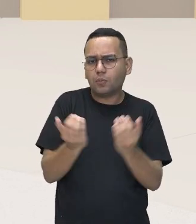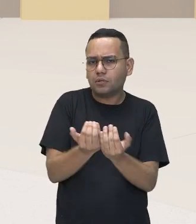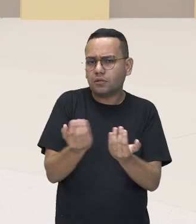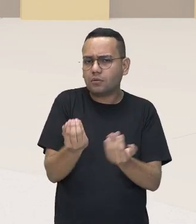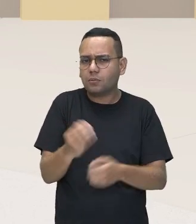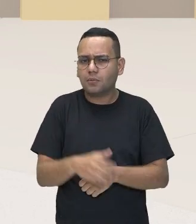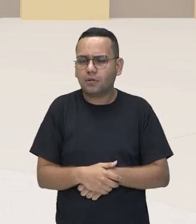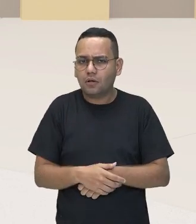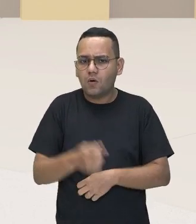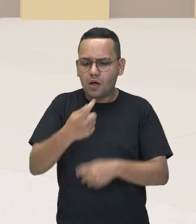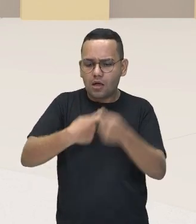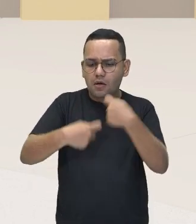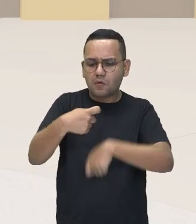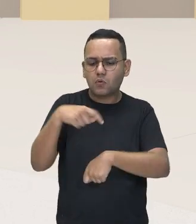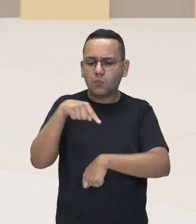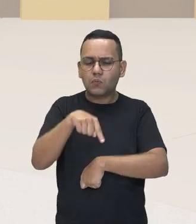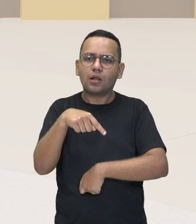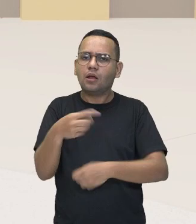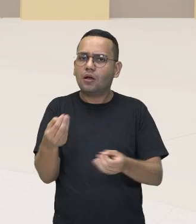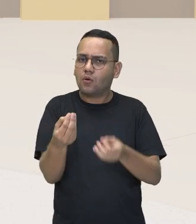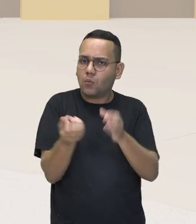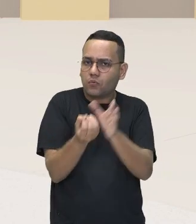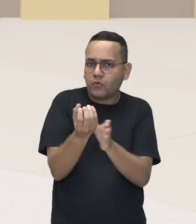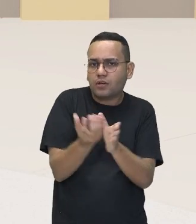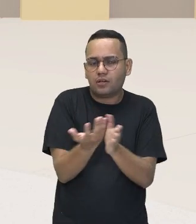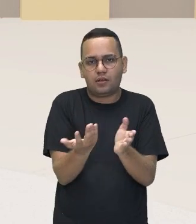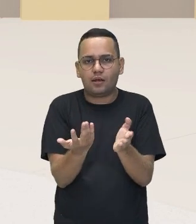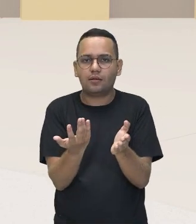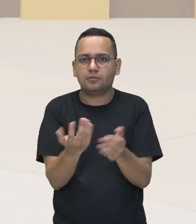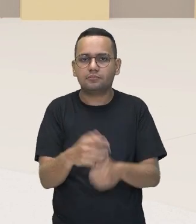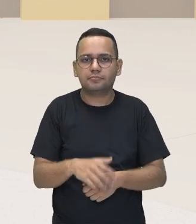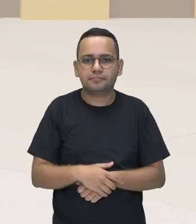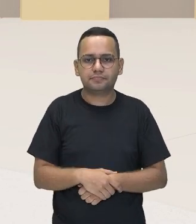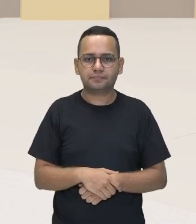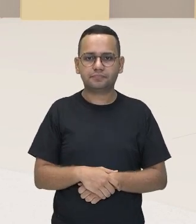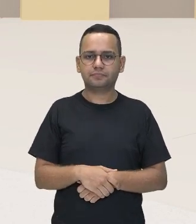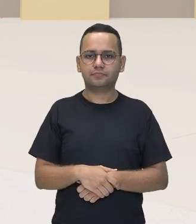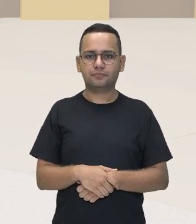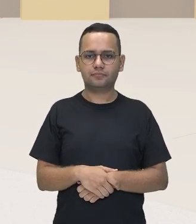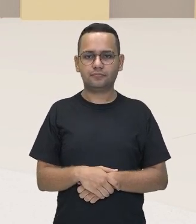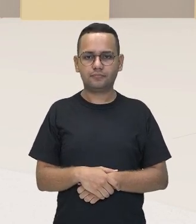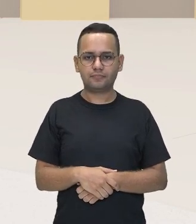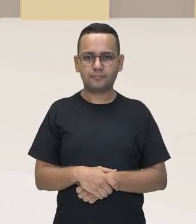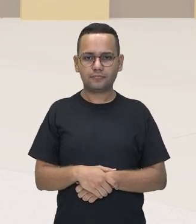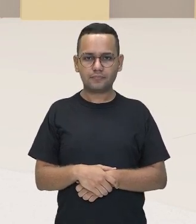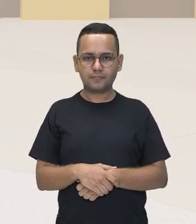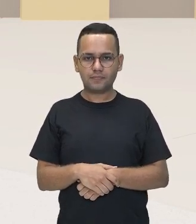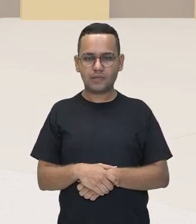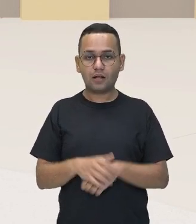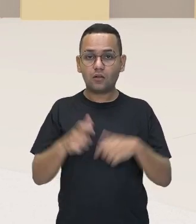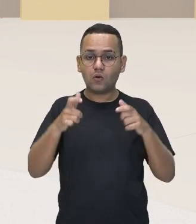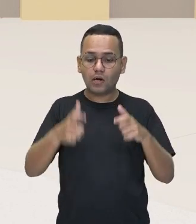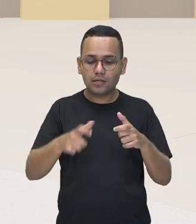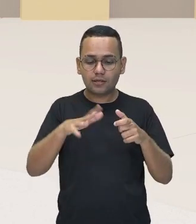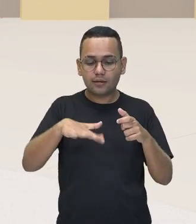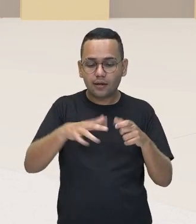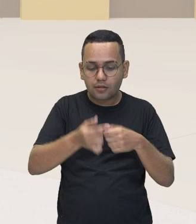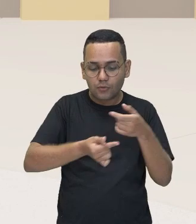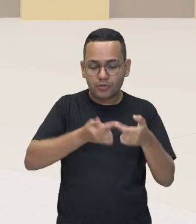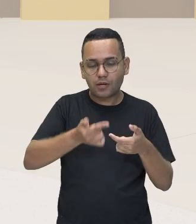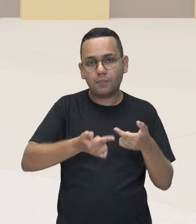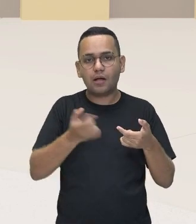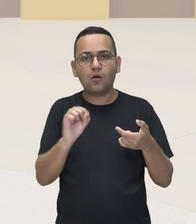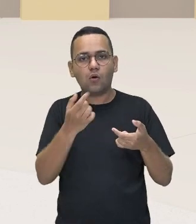da economia que movimenta a tua comunidade, a localidade onde você trabalha ou seus pais